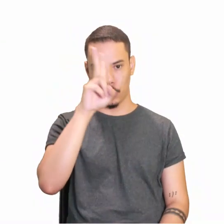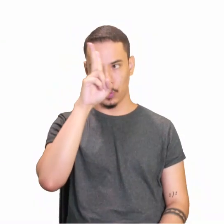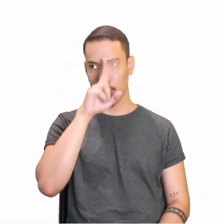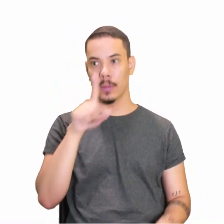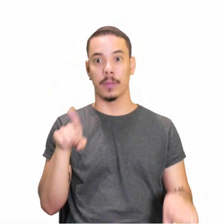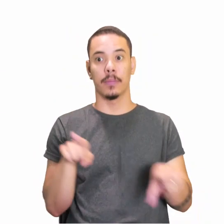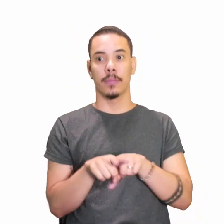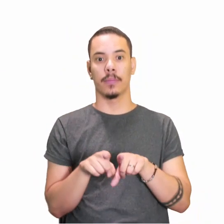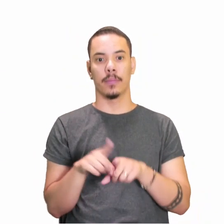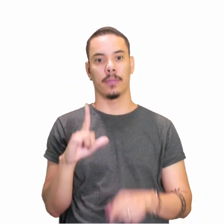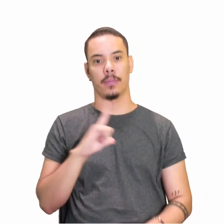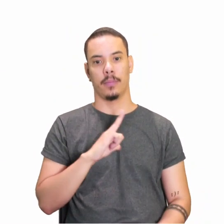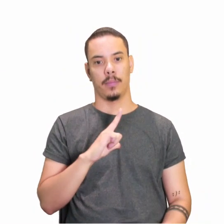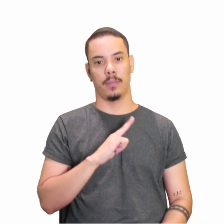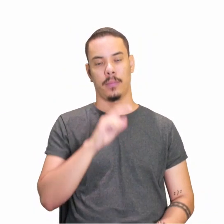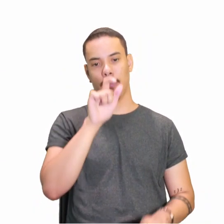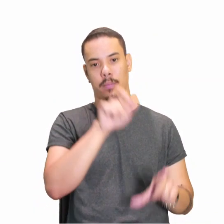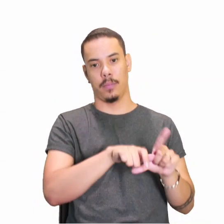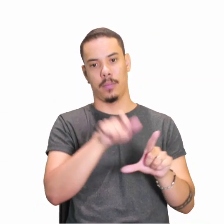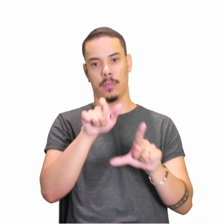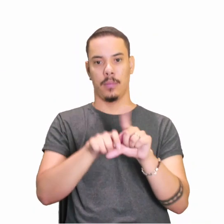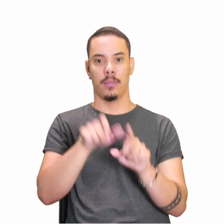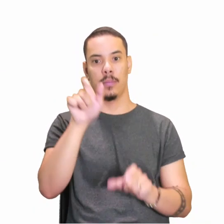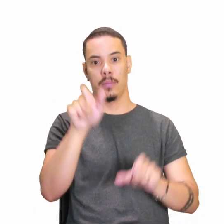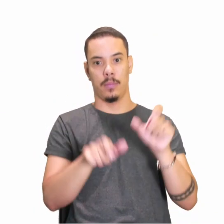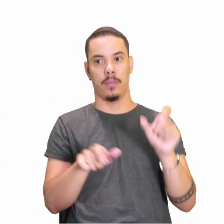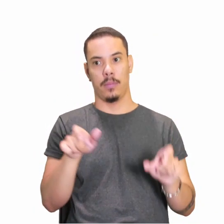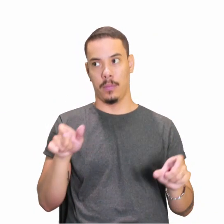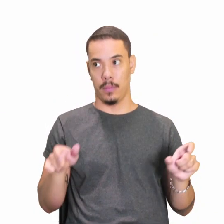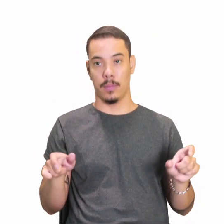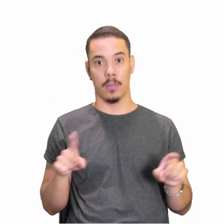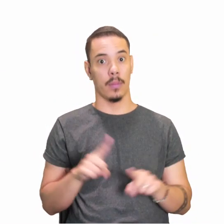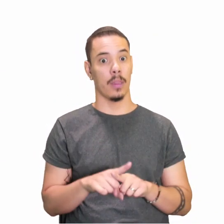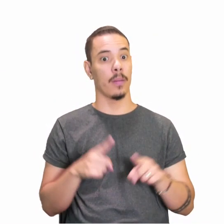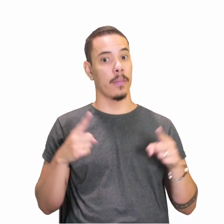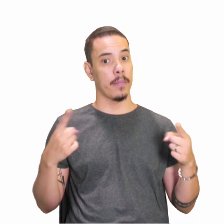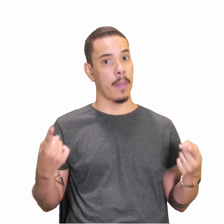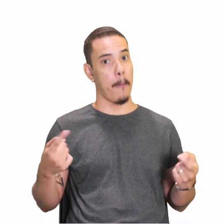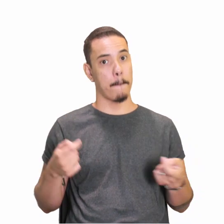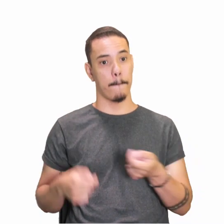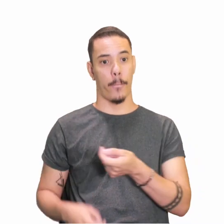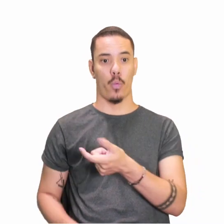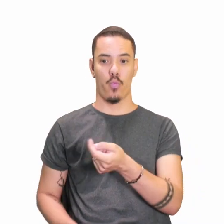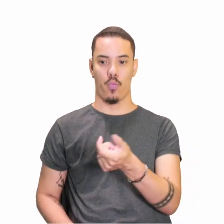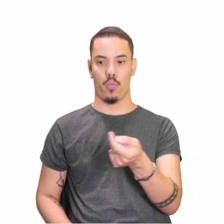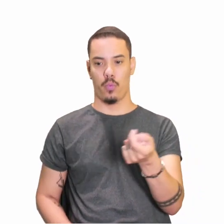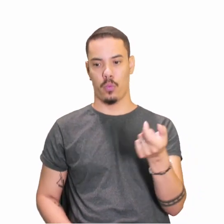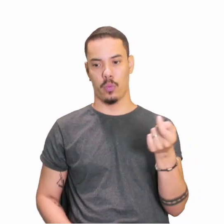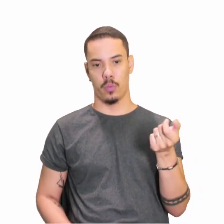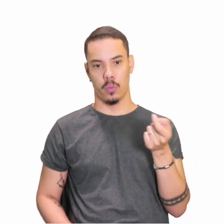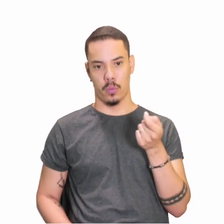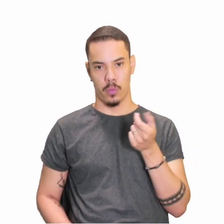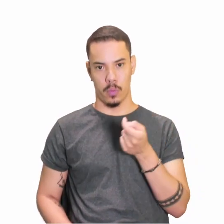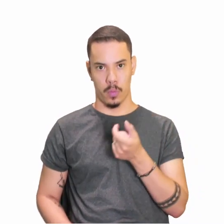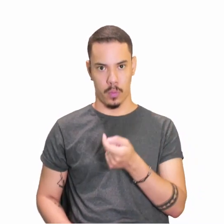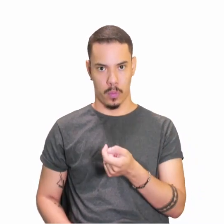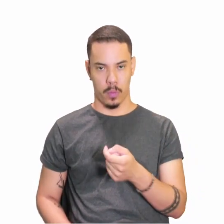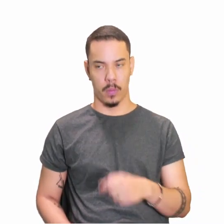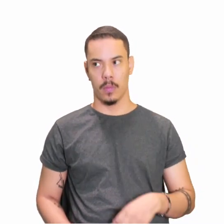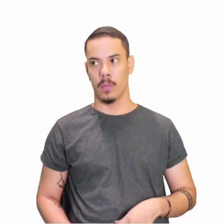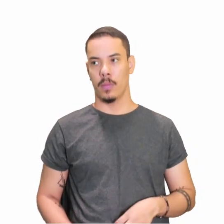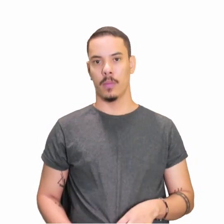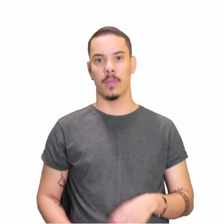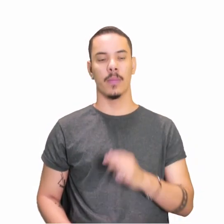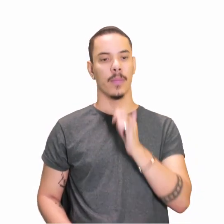também ele vai ter personagens, certo? Só que são poucos personagens, tá? Vamos aqui